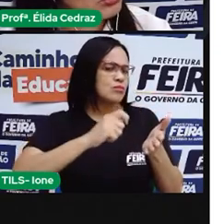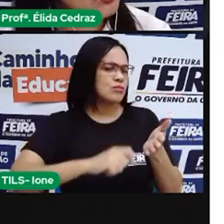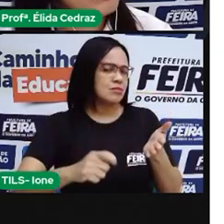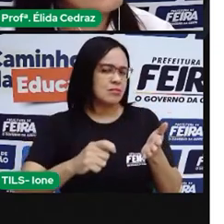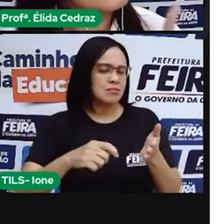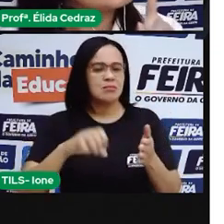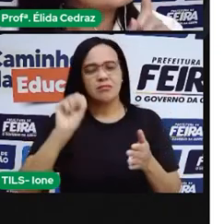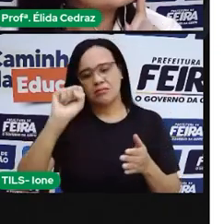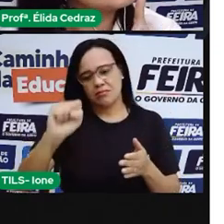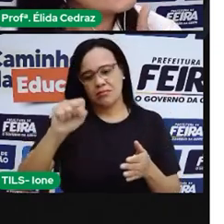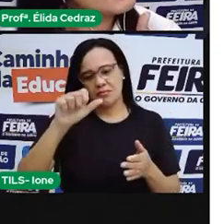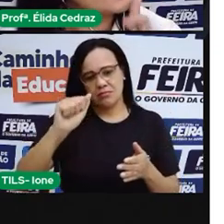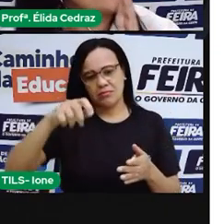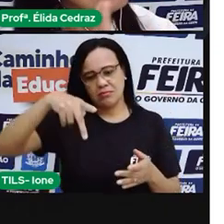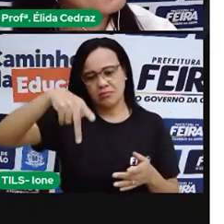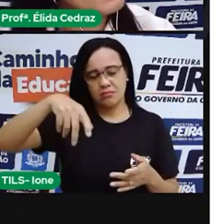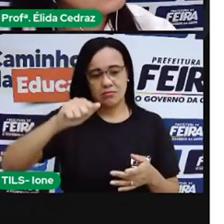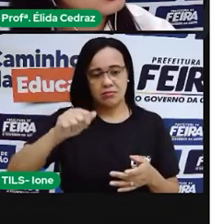Sapato,